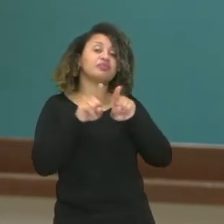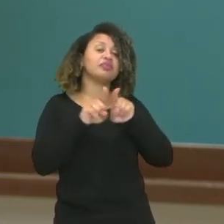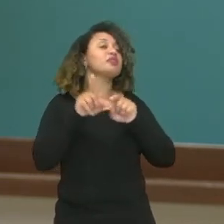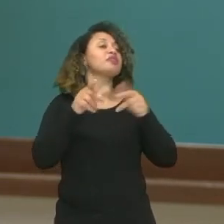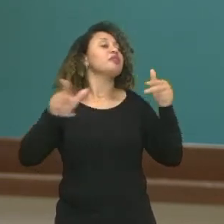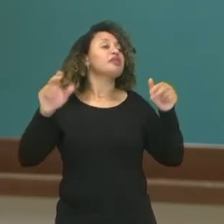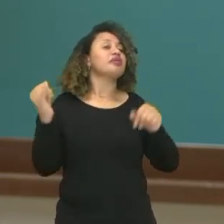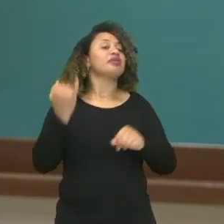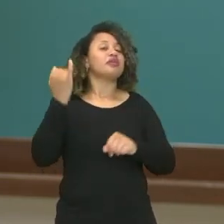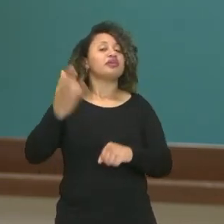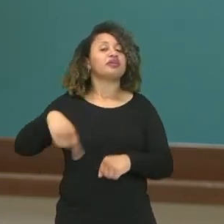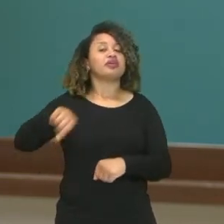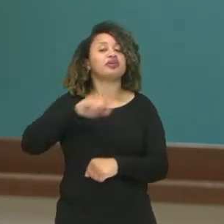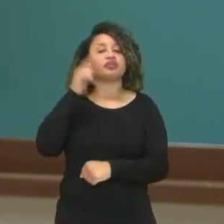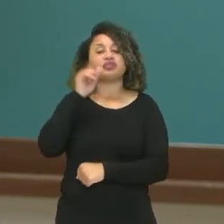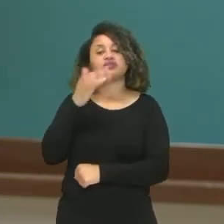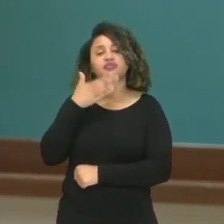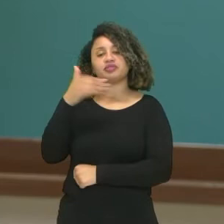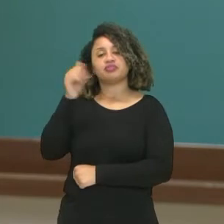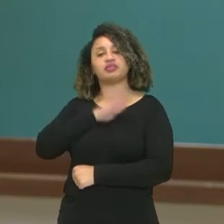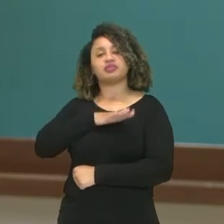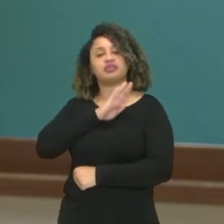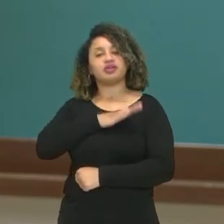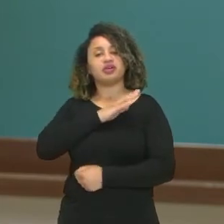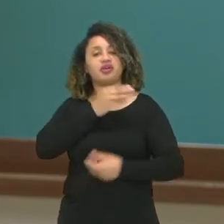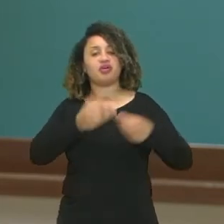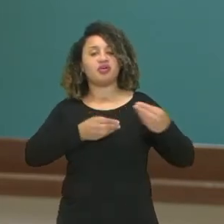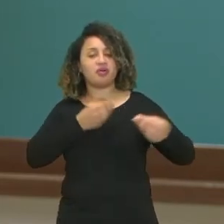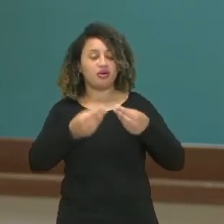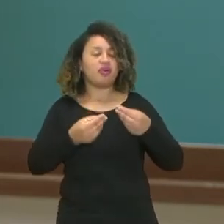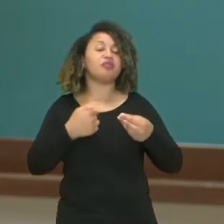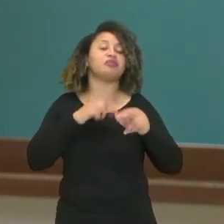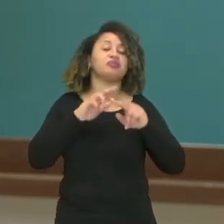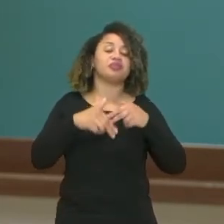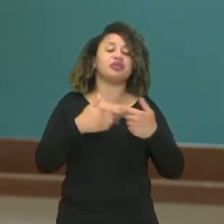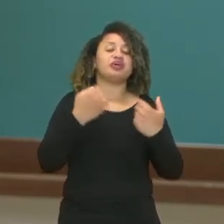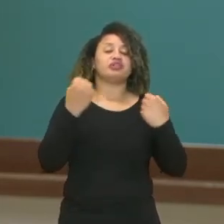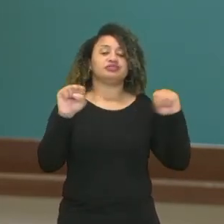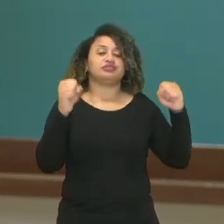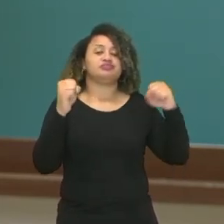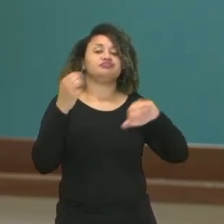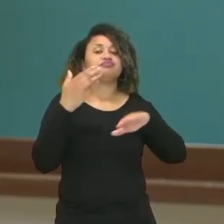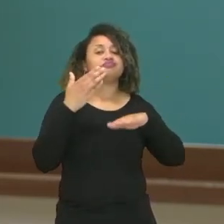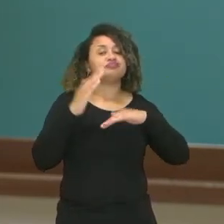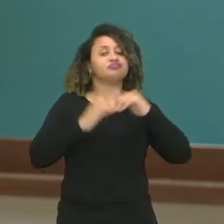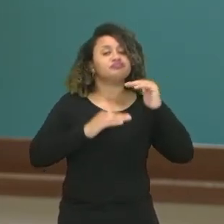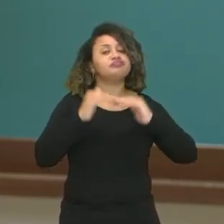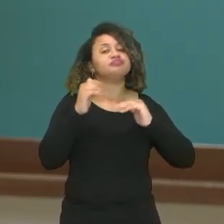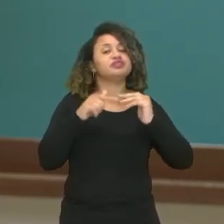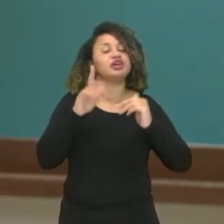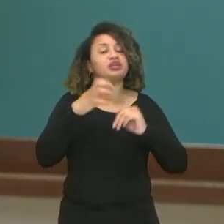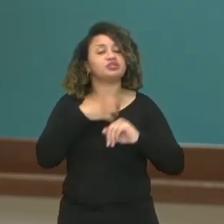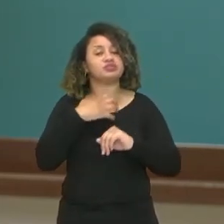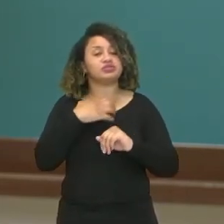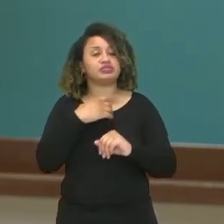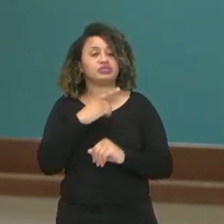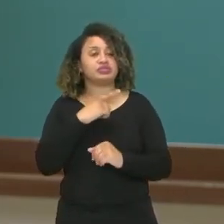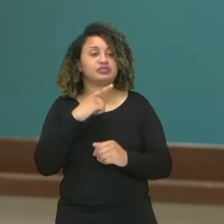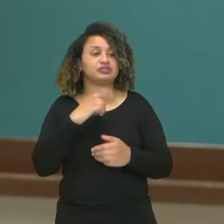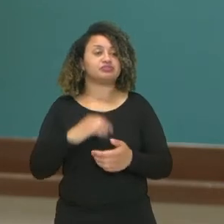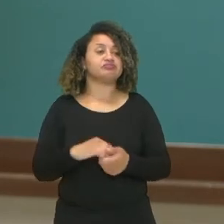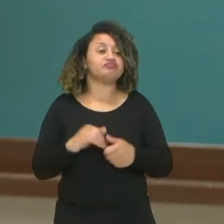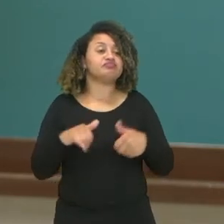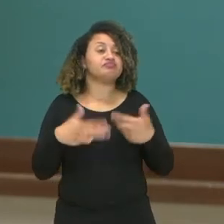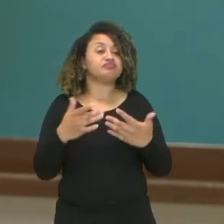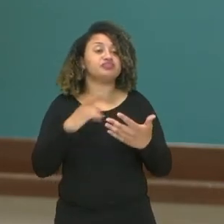para que a gente melhore esse cardiorrespiratório, tá? Através da ginástica é uma das maneiras. Os aparelhos de